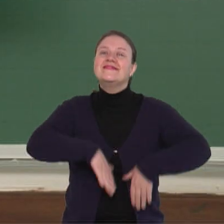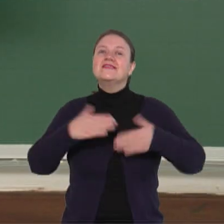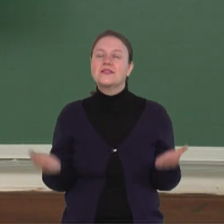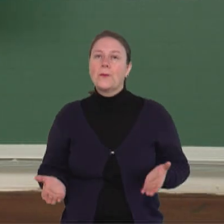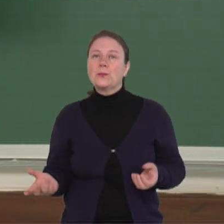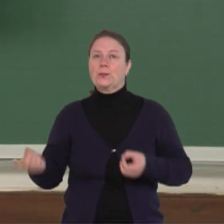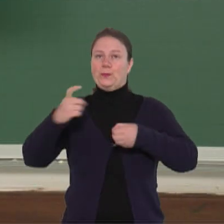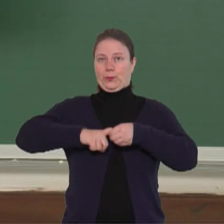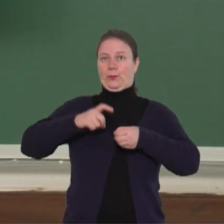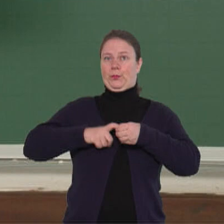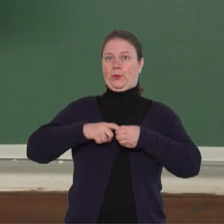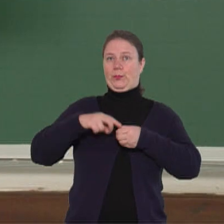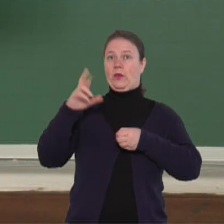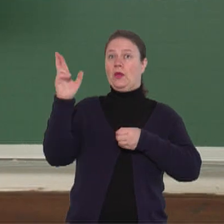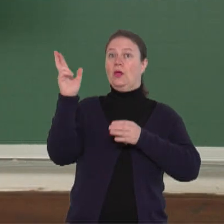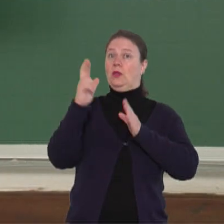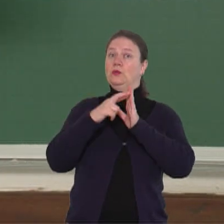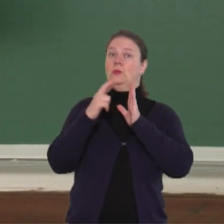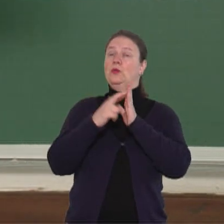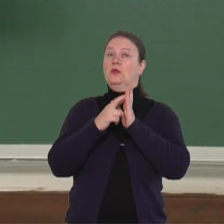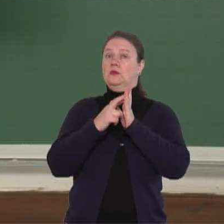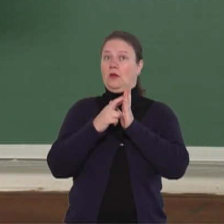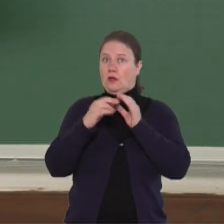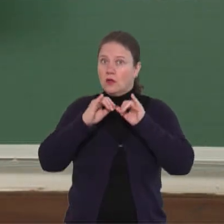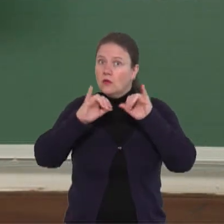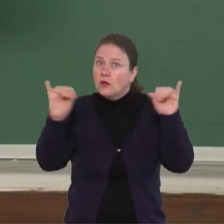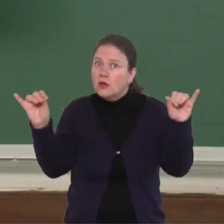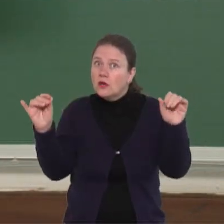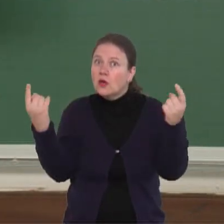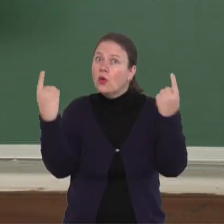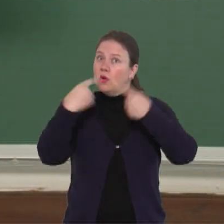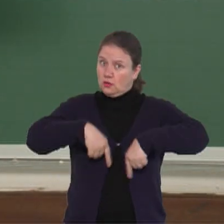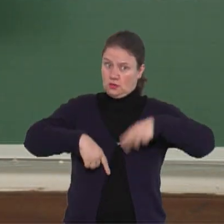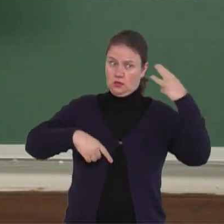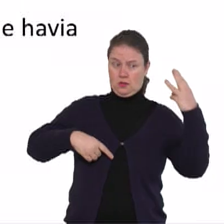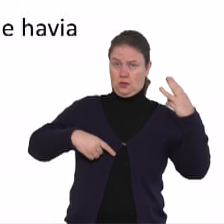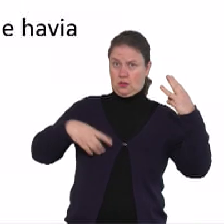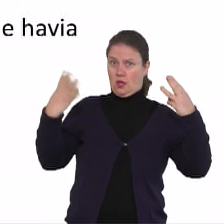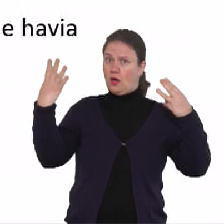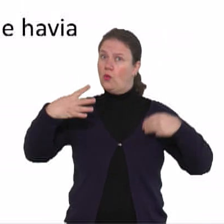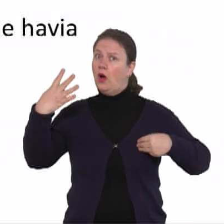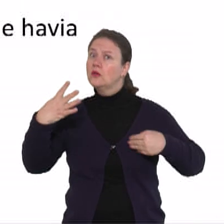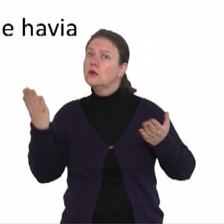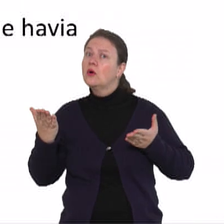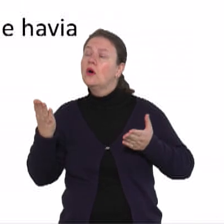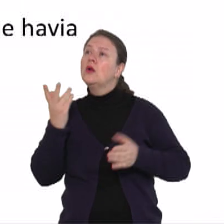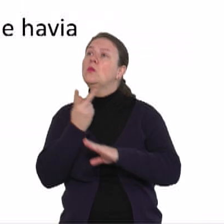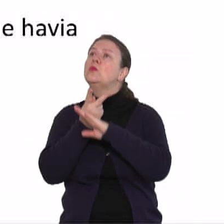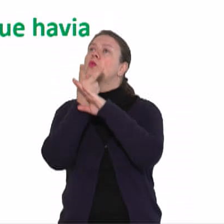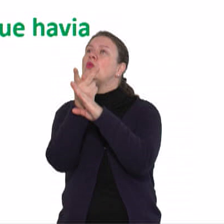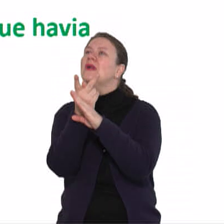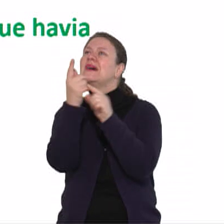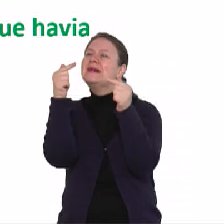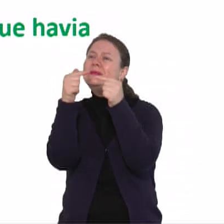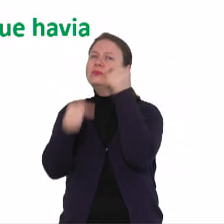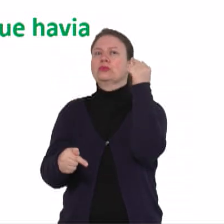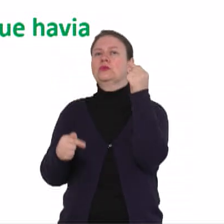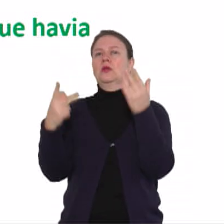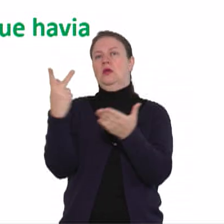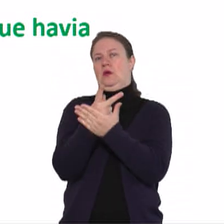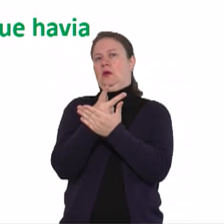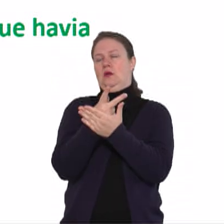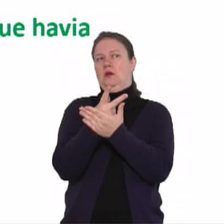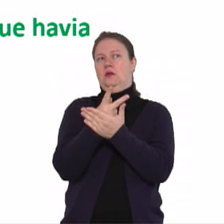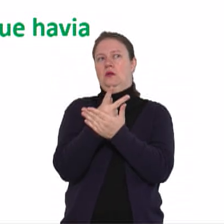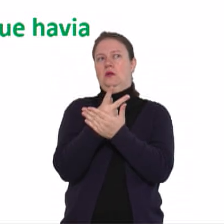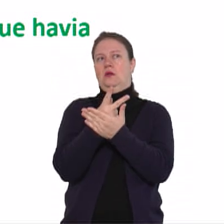Então, voltamos para a resolução da nossa atividade. Como eu falei para vocês, ao contrário da 3, né? A gente vai buscar a incorreta. Então, a incorreta seria